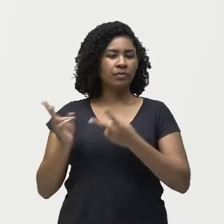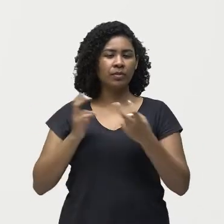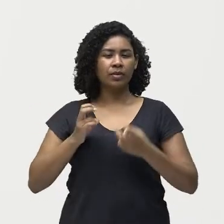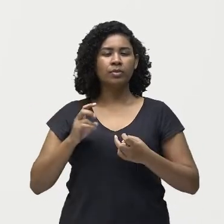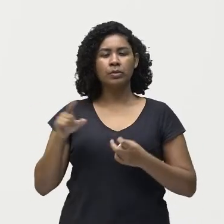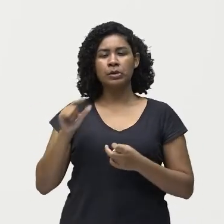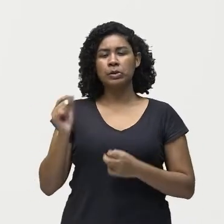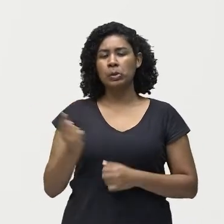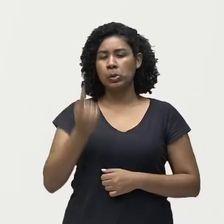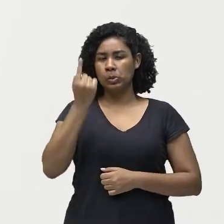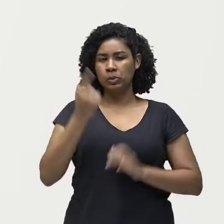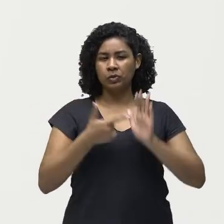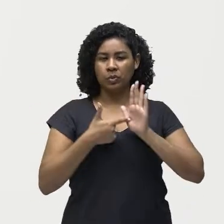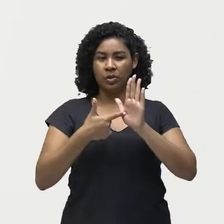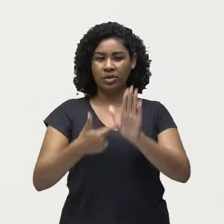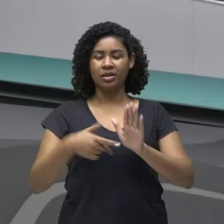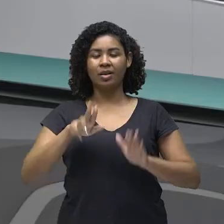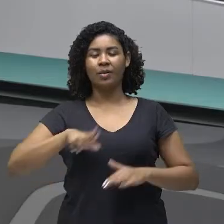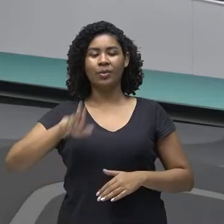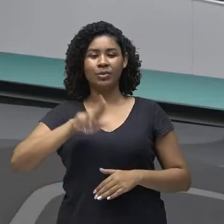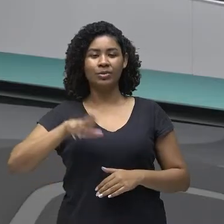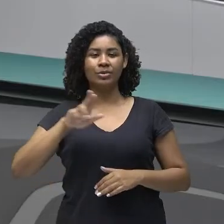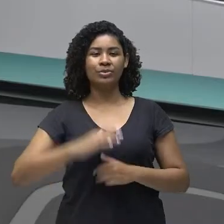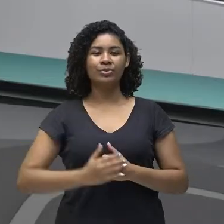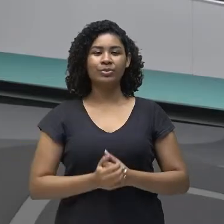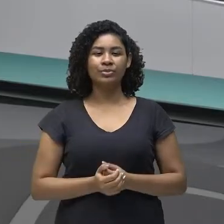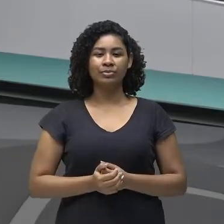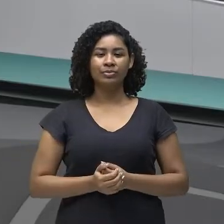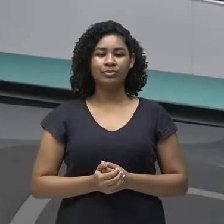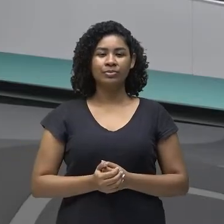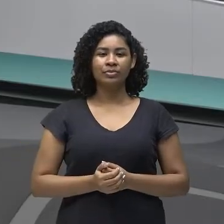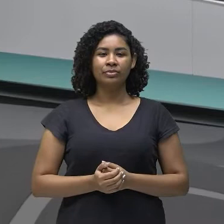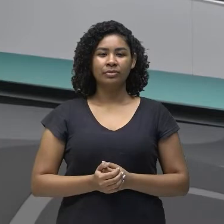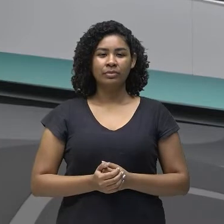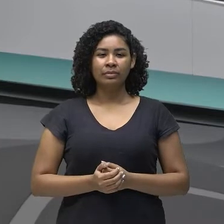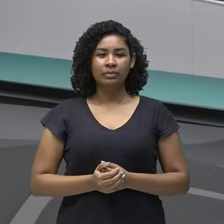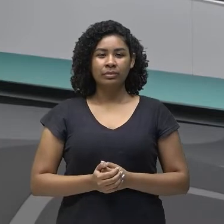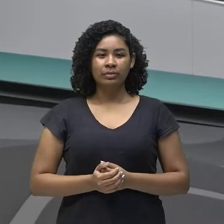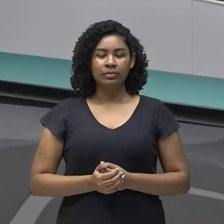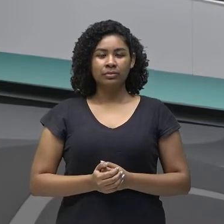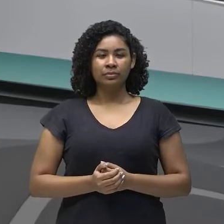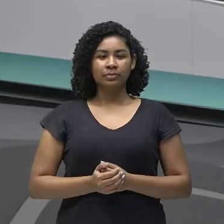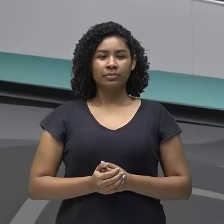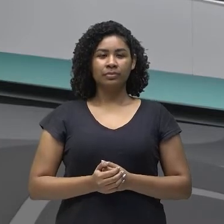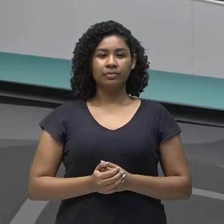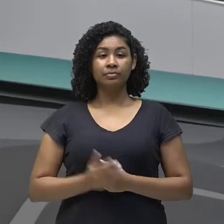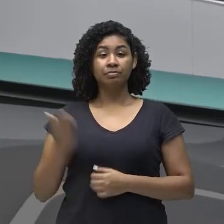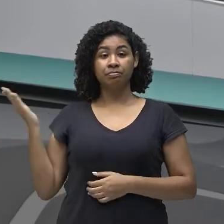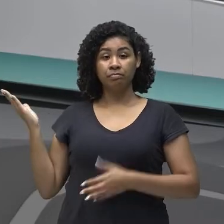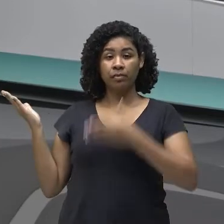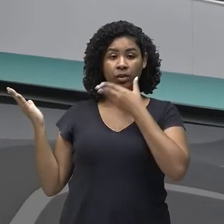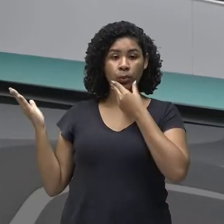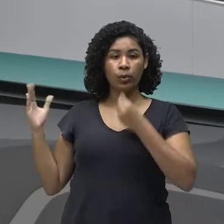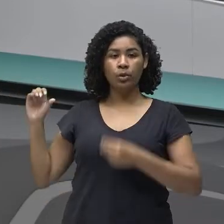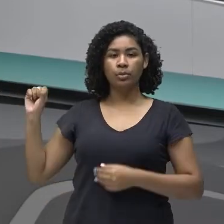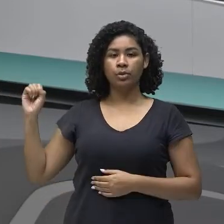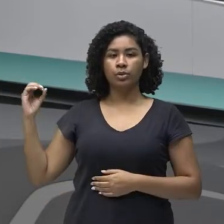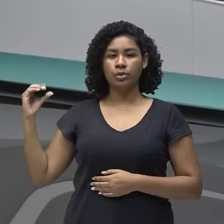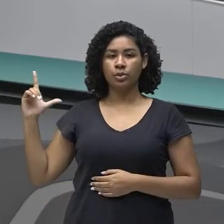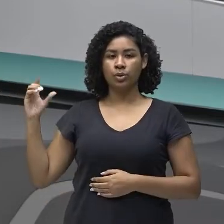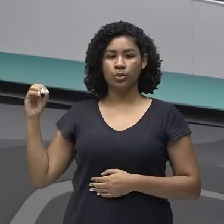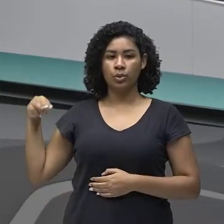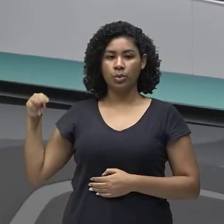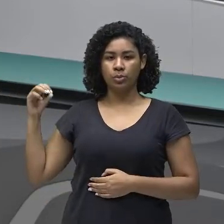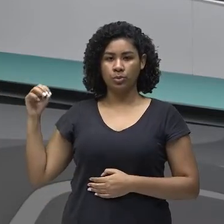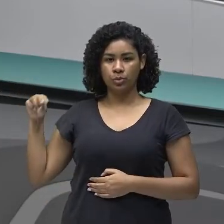de uso. Acompanhe aqui comigo. Então, olha só, você tem aí o Solomon was watching TV. Então, você